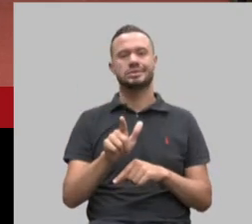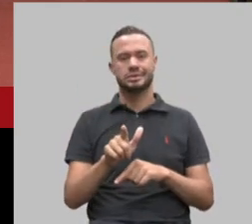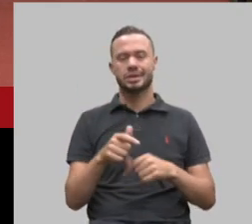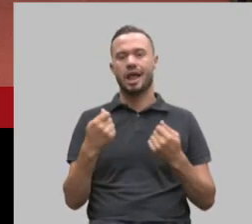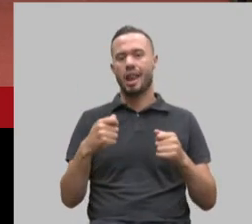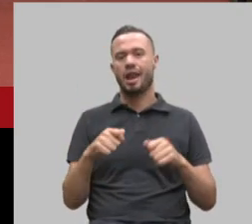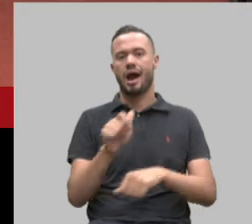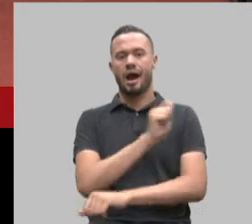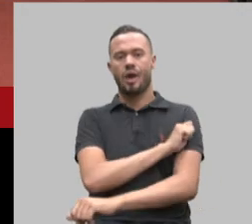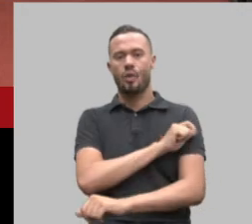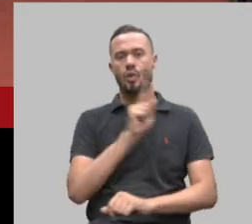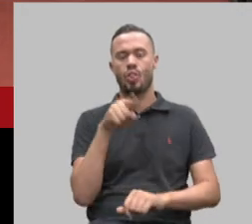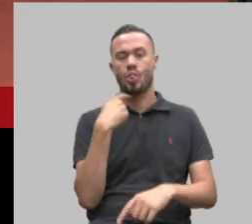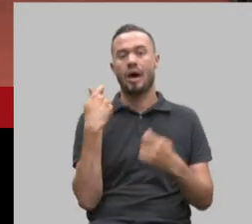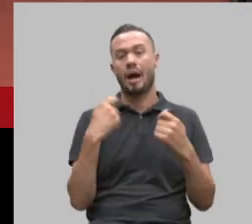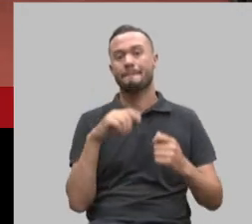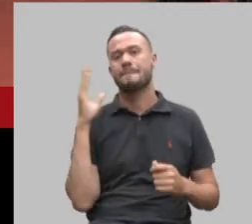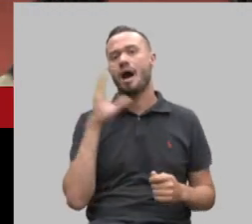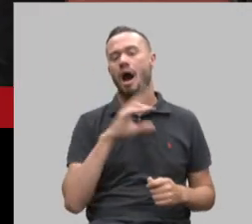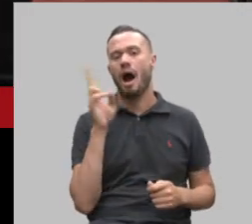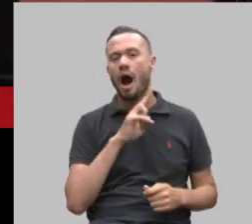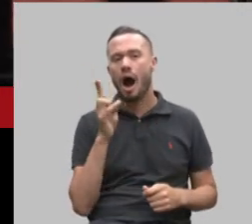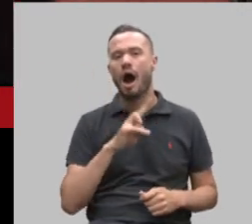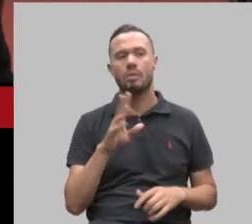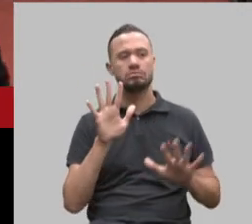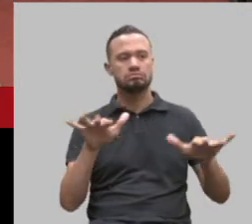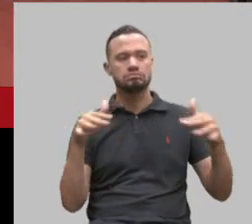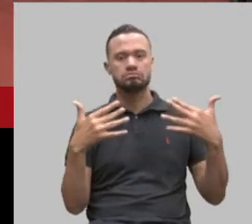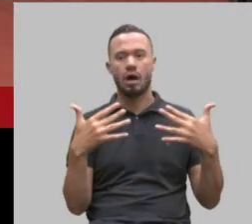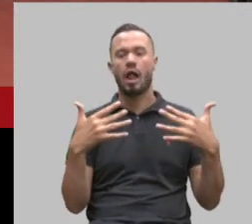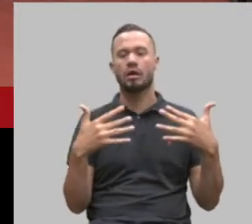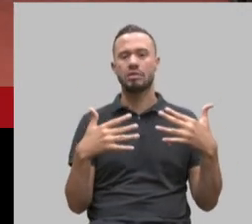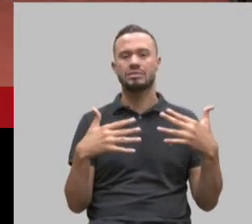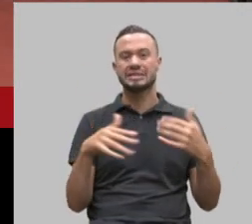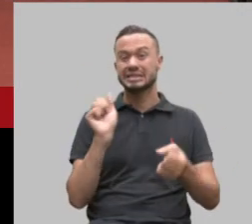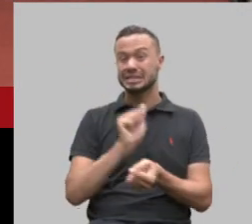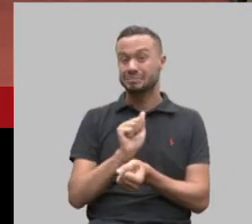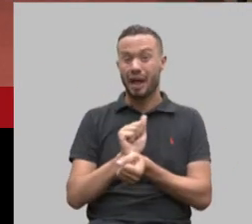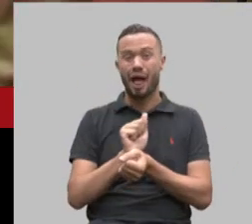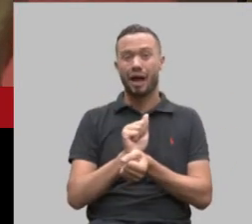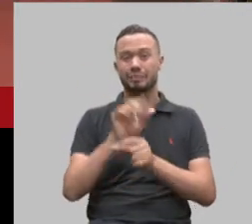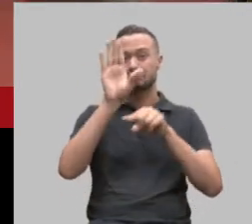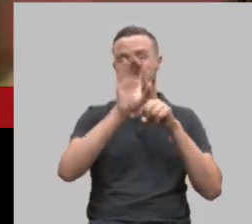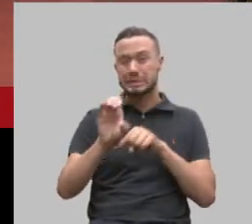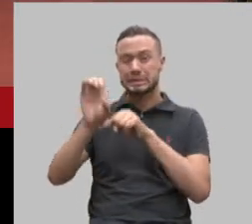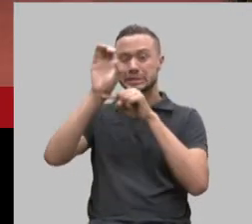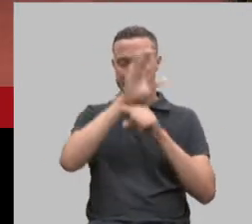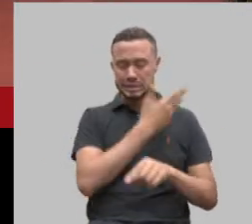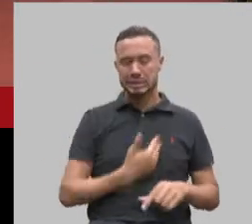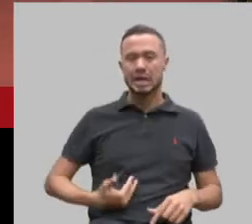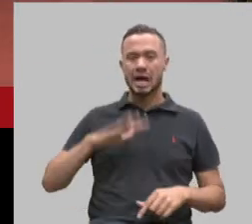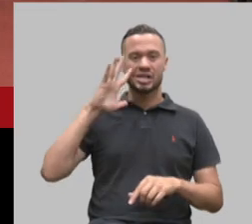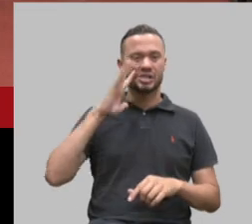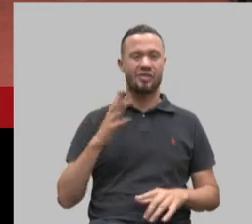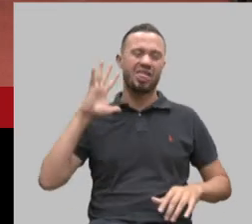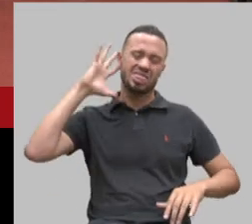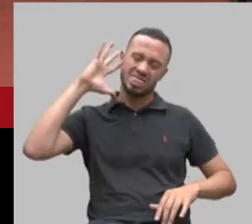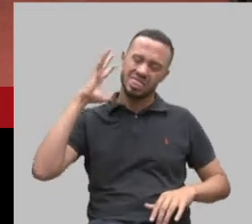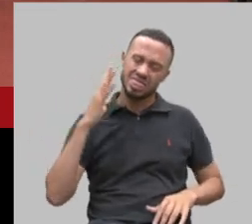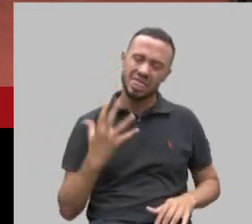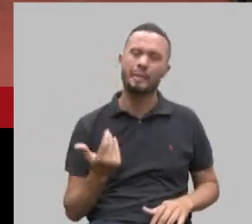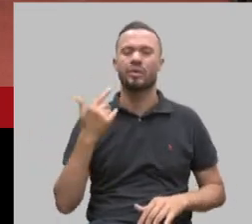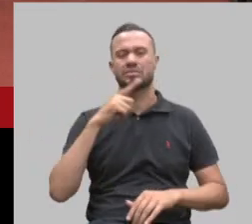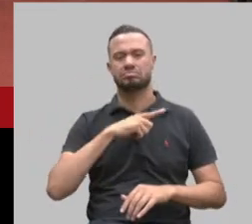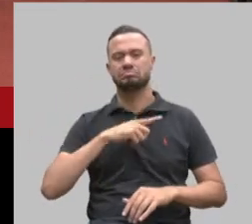precisamos com urgência olhar para eles esperar o estado acertar o atendimento sozinho a esses alunos com a demora que a gente sabe que realmente